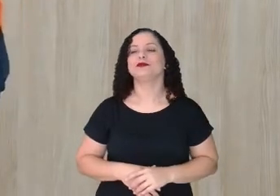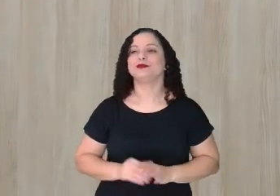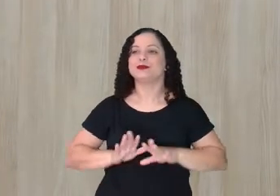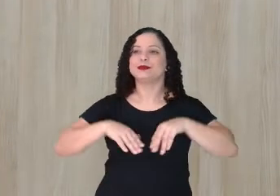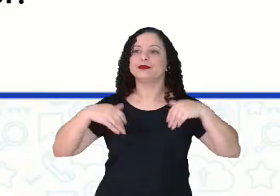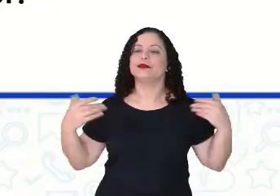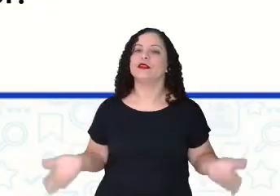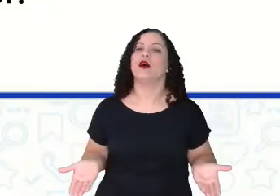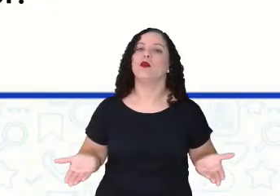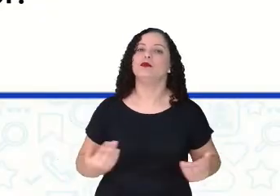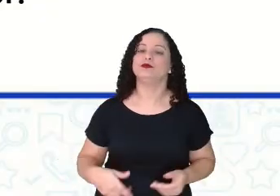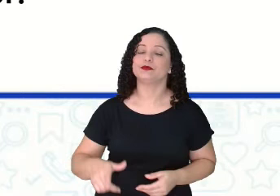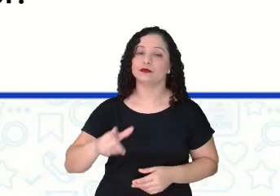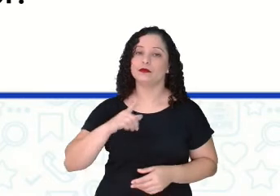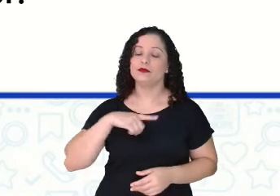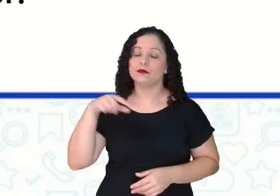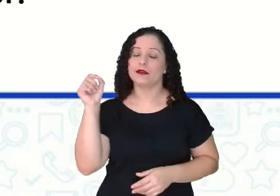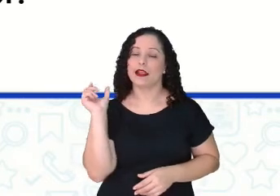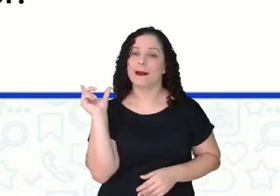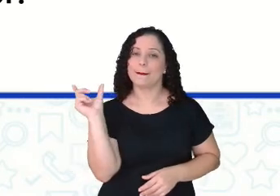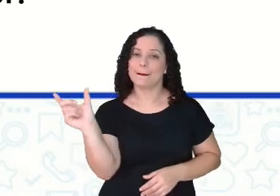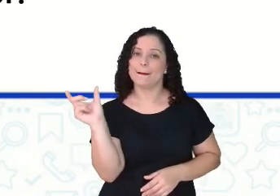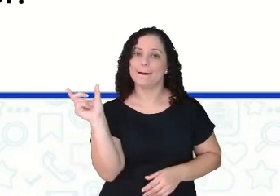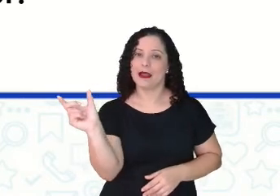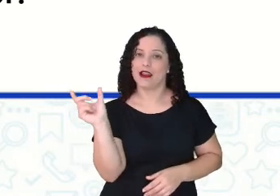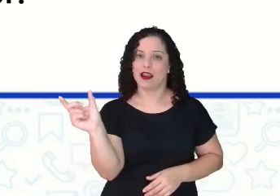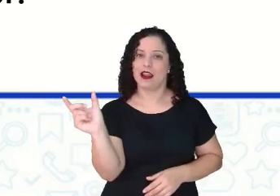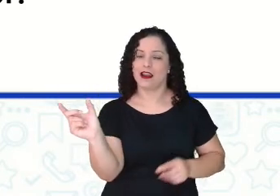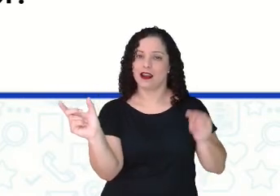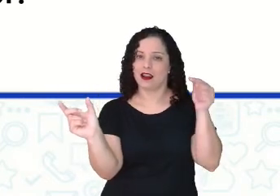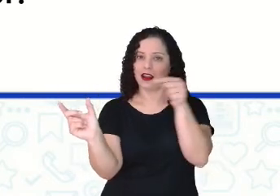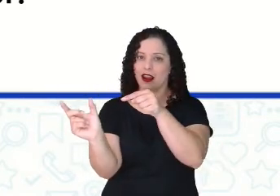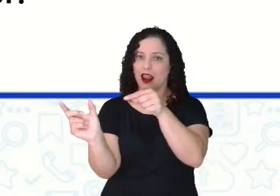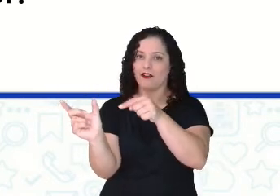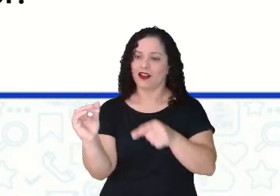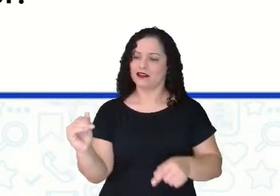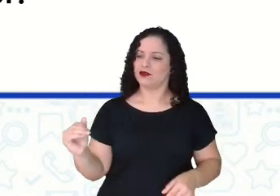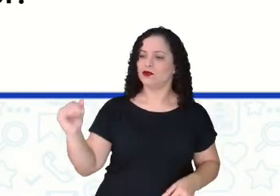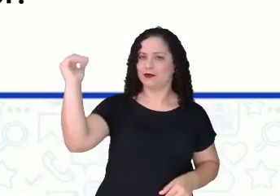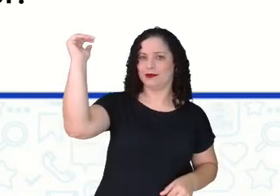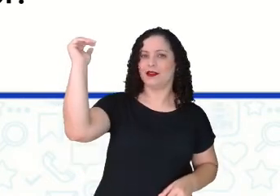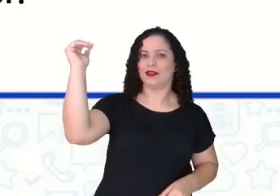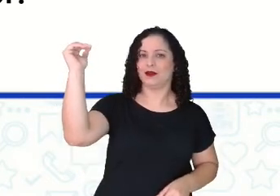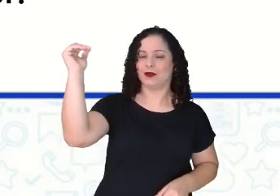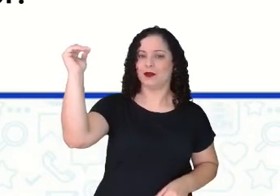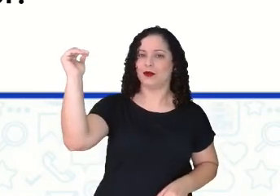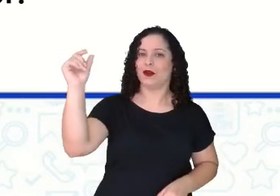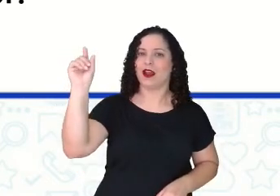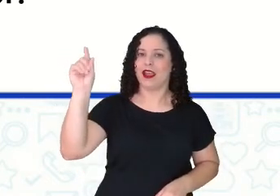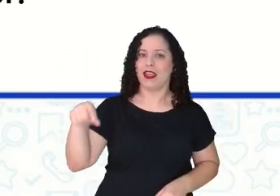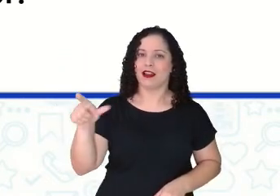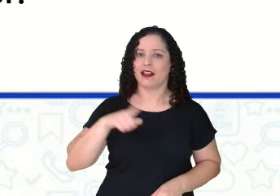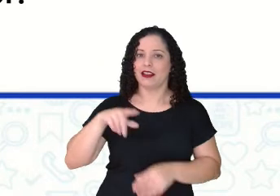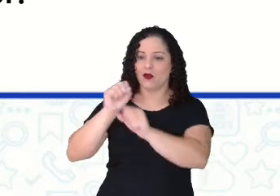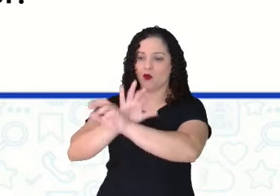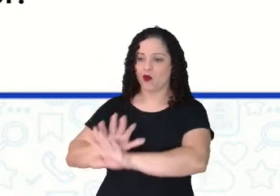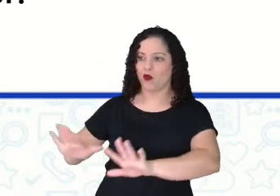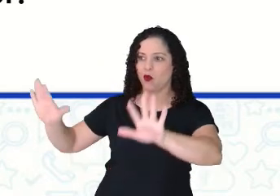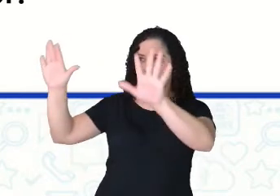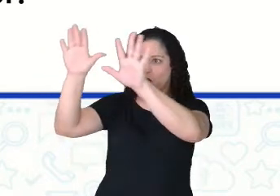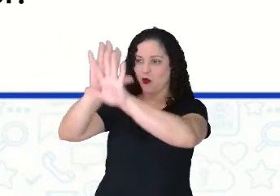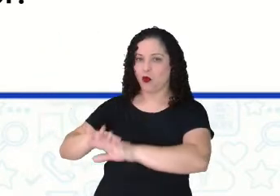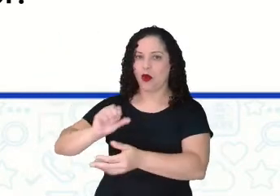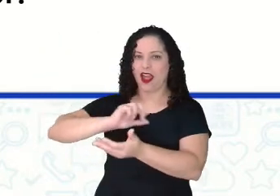Então, o hiperônimo é uma palavra hierarquicamente superior, porque apresenta um sentido mais abrangente